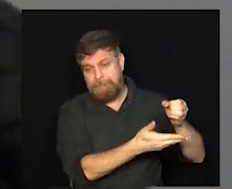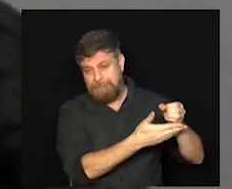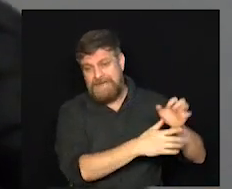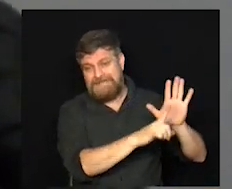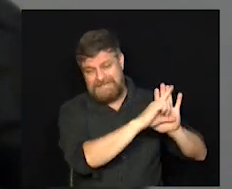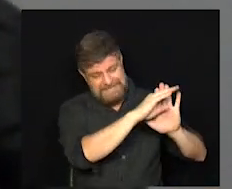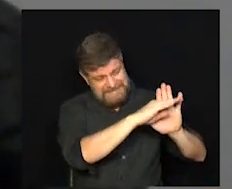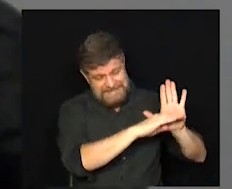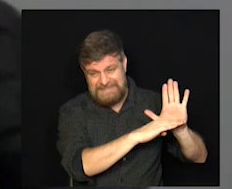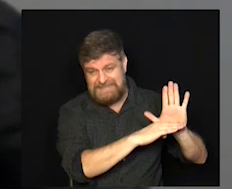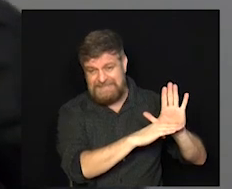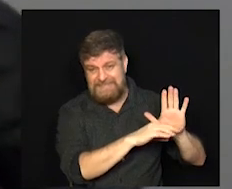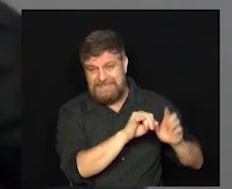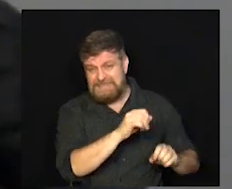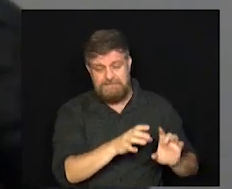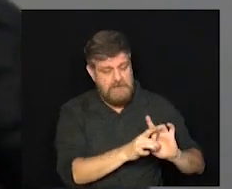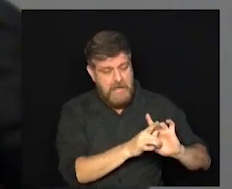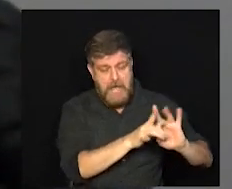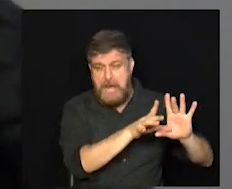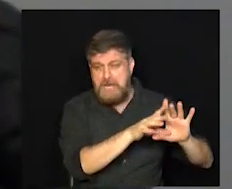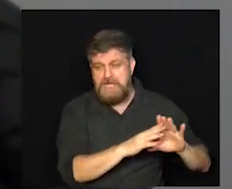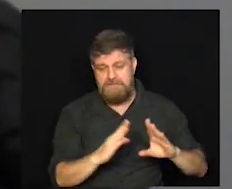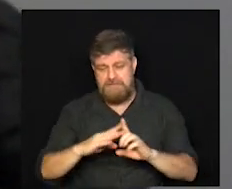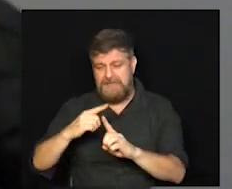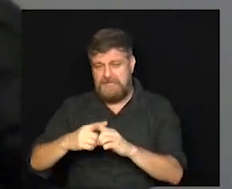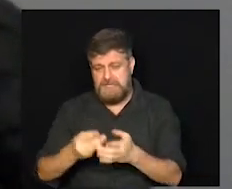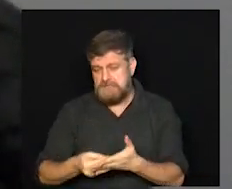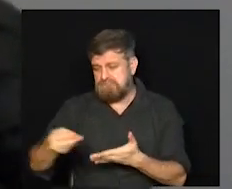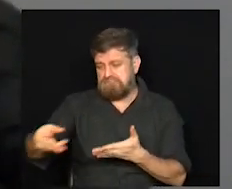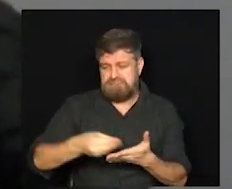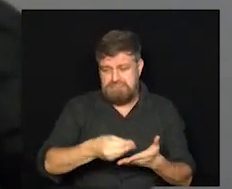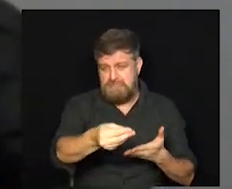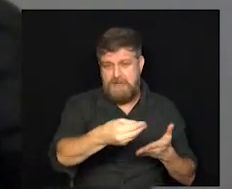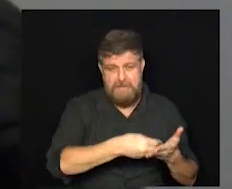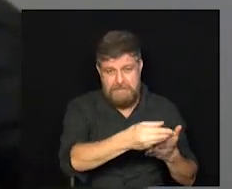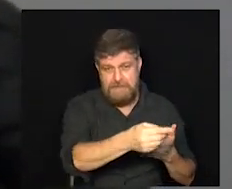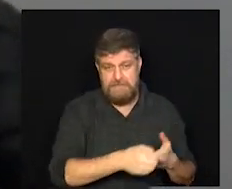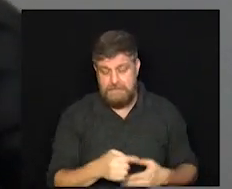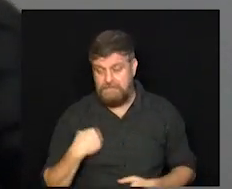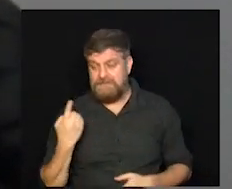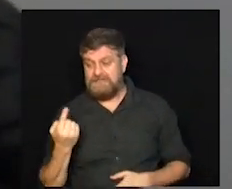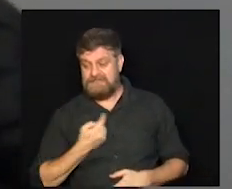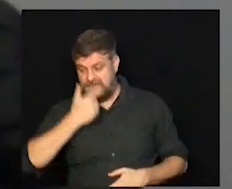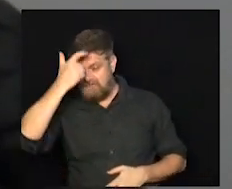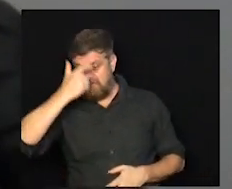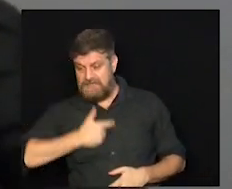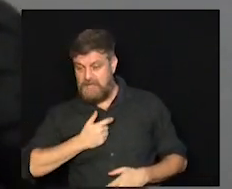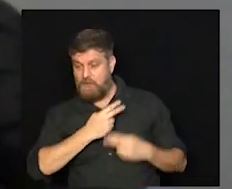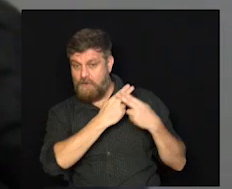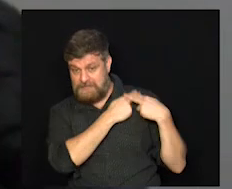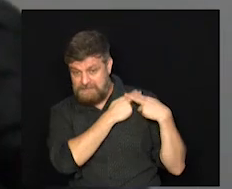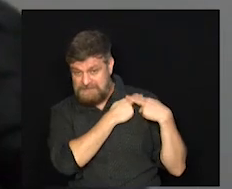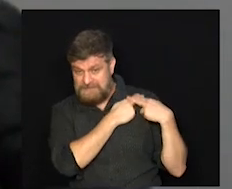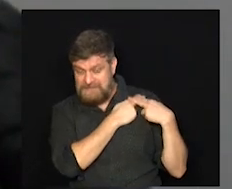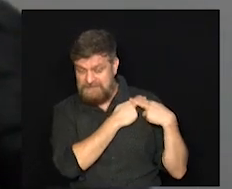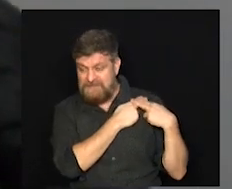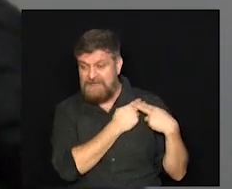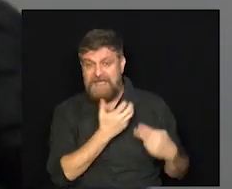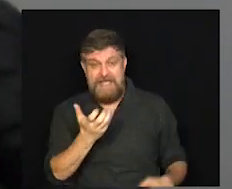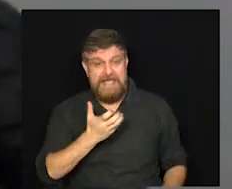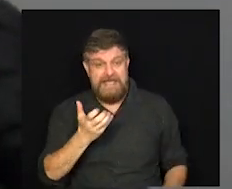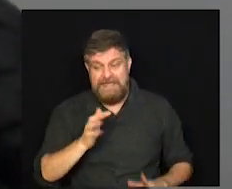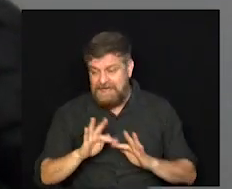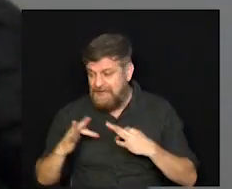muito provavelmente, se fosse eu ou cada um daqueles que nos acompanha que cuidasse e gerisse esse trabalho, iria querer ter o